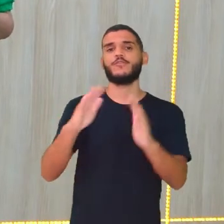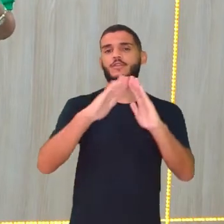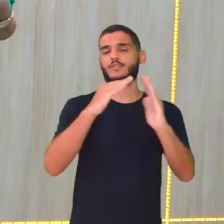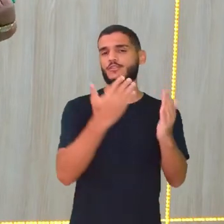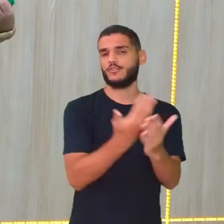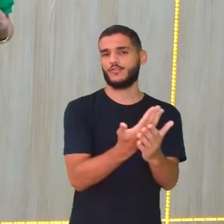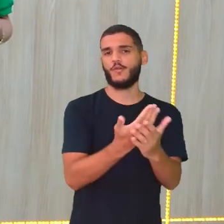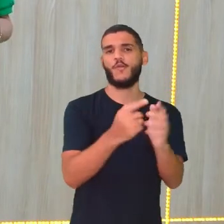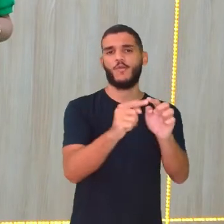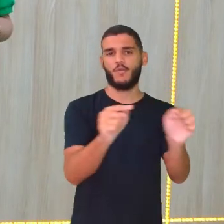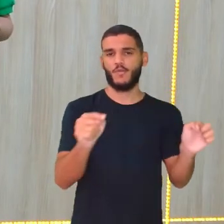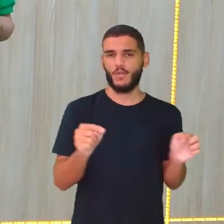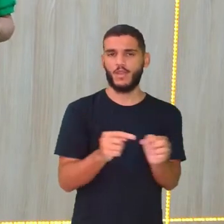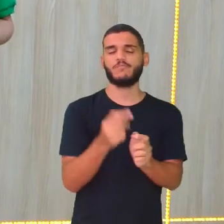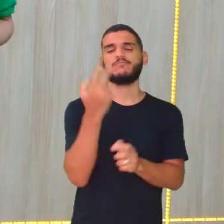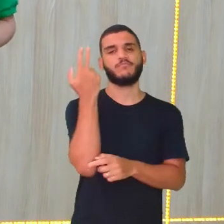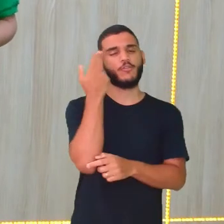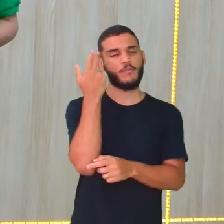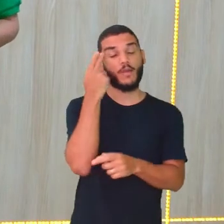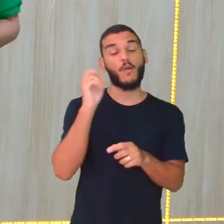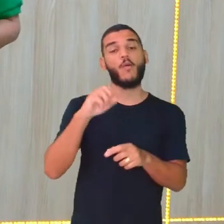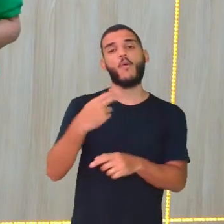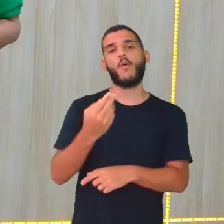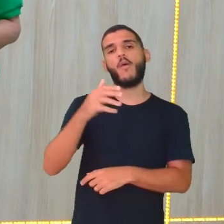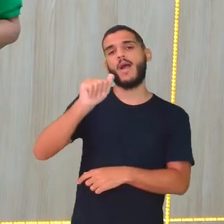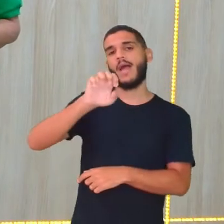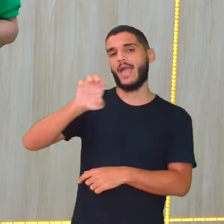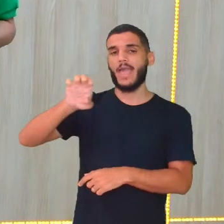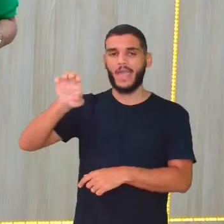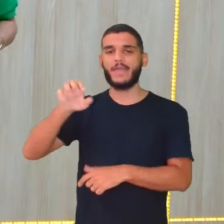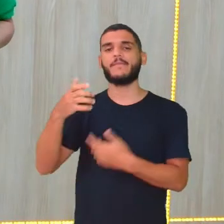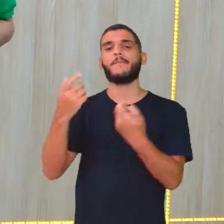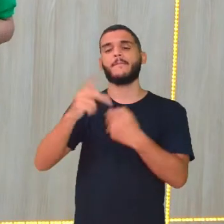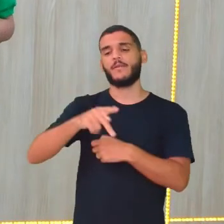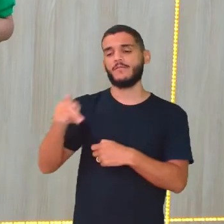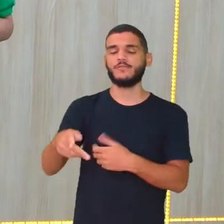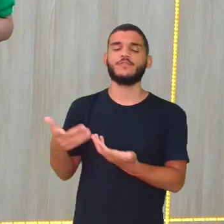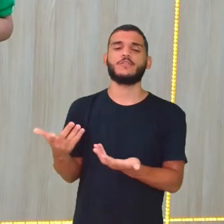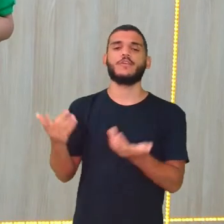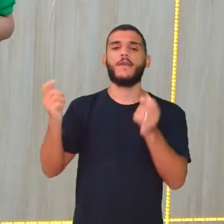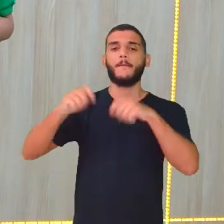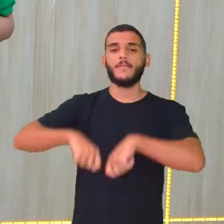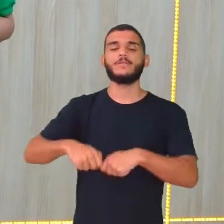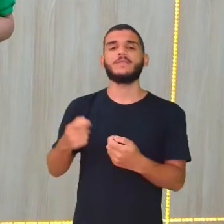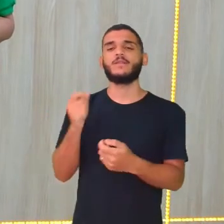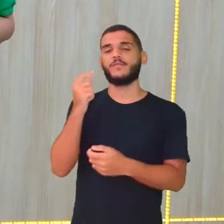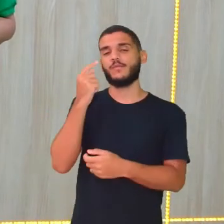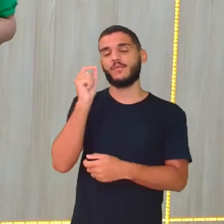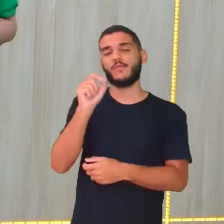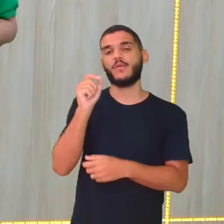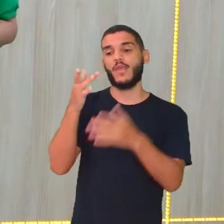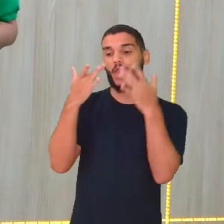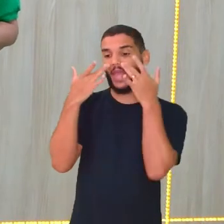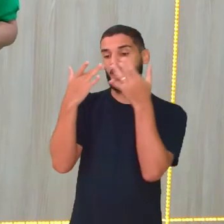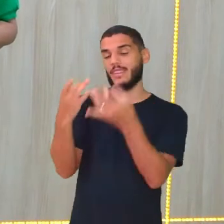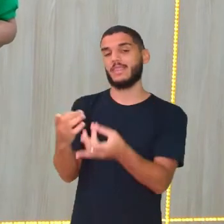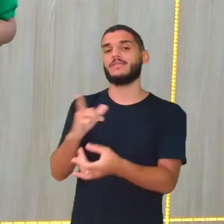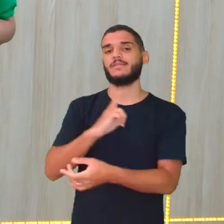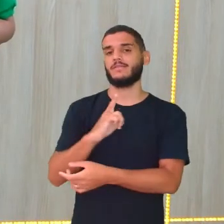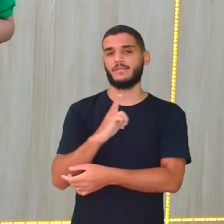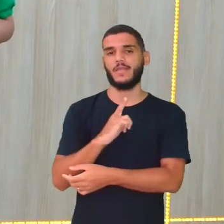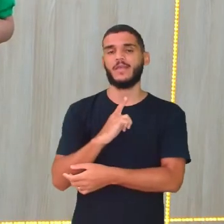como da sala de atendimento educacional especializado, professores do AEE que somos, ficar atento a algumas